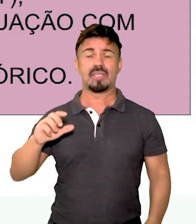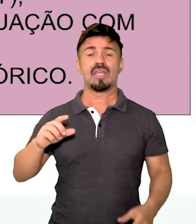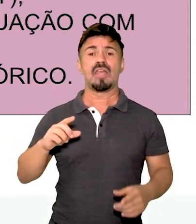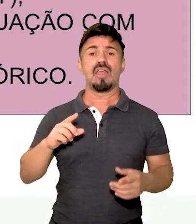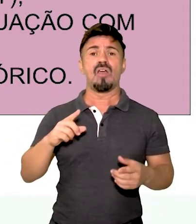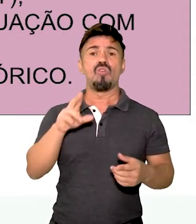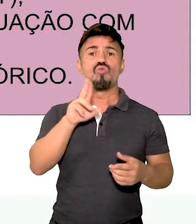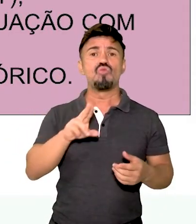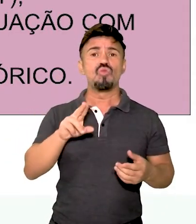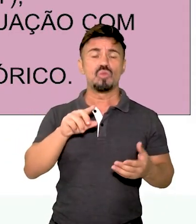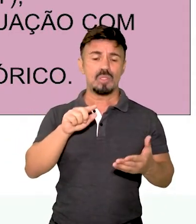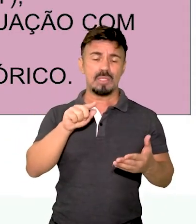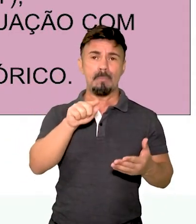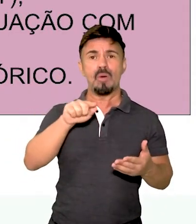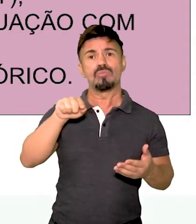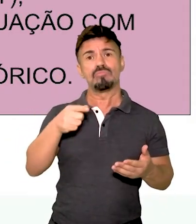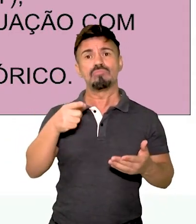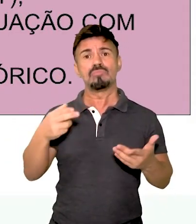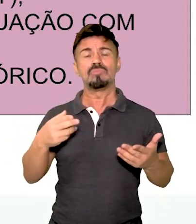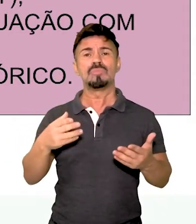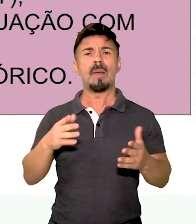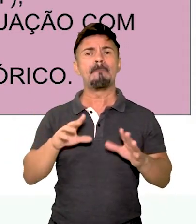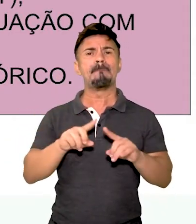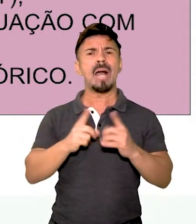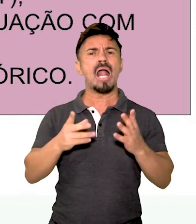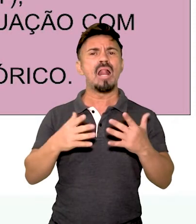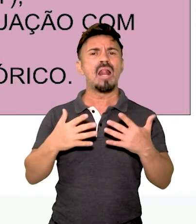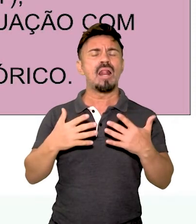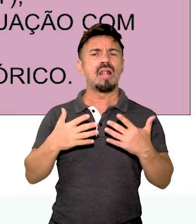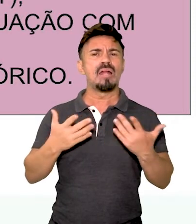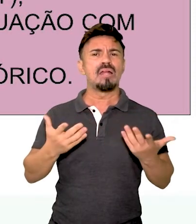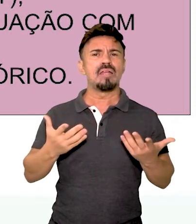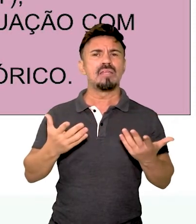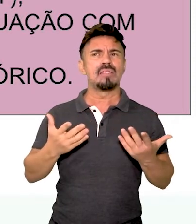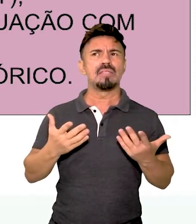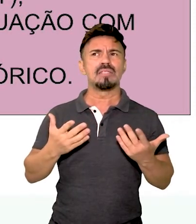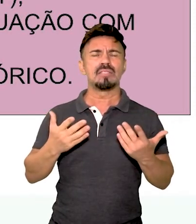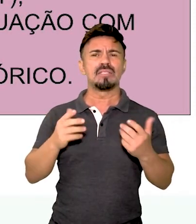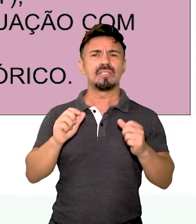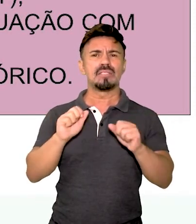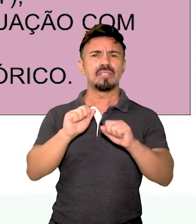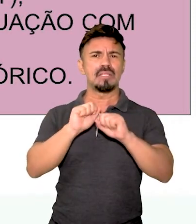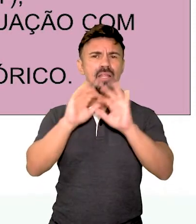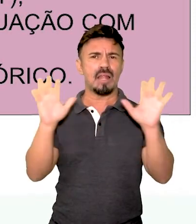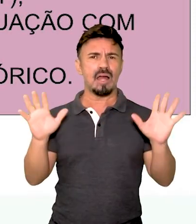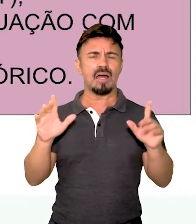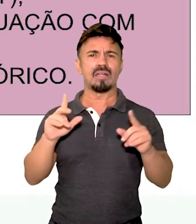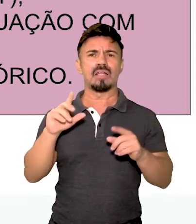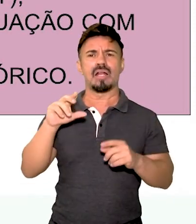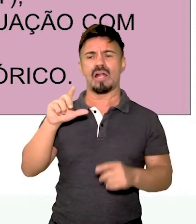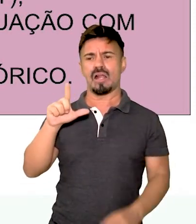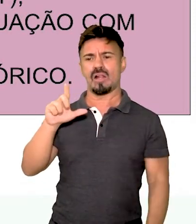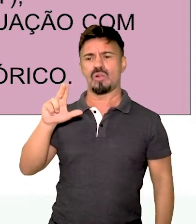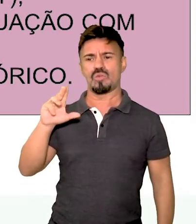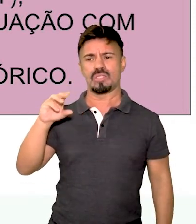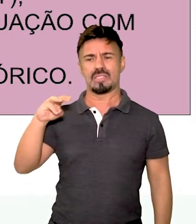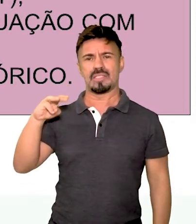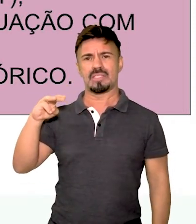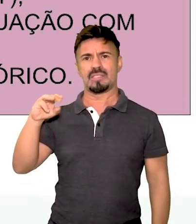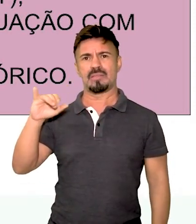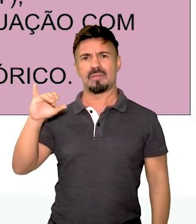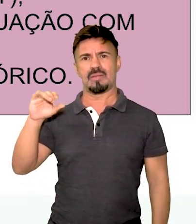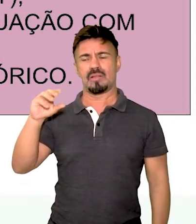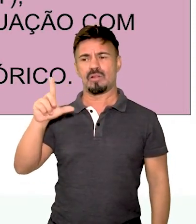pontuação, mas ela usa com a pontuação mais discreta, né? Com a descrição. Já o de Lucimari foi uma pontuação